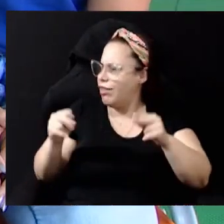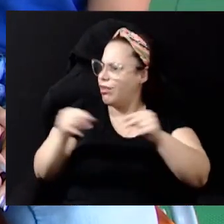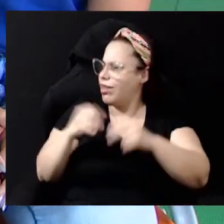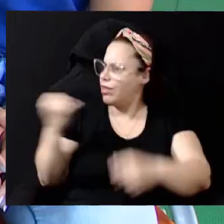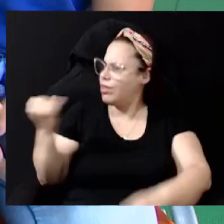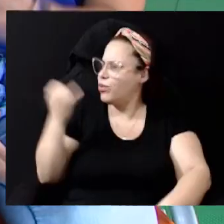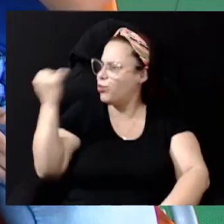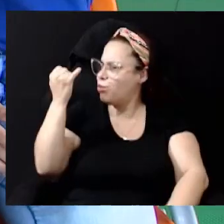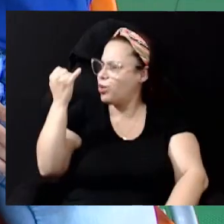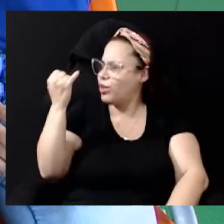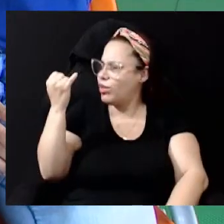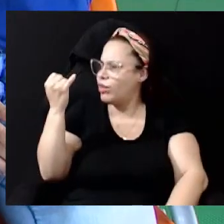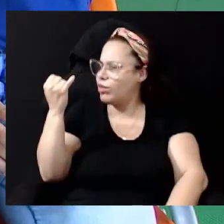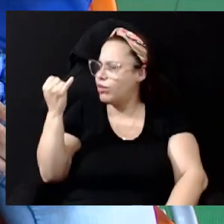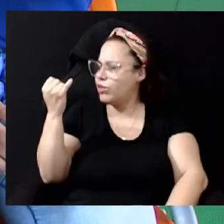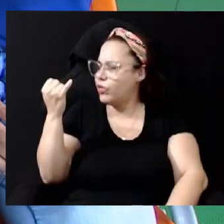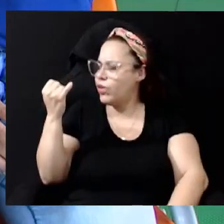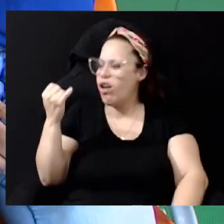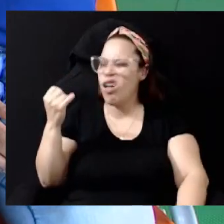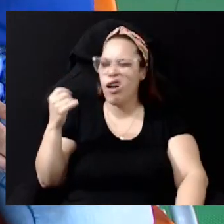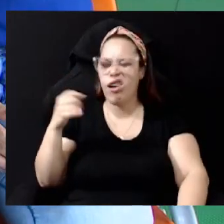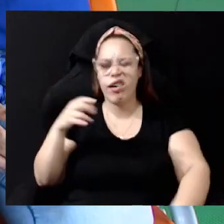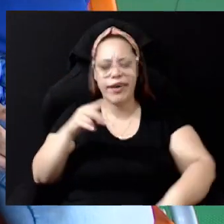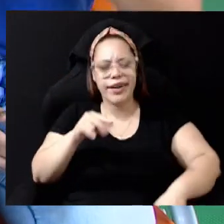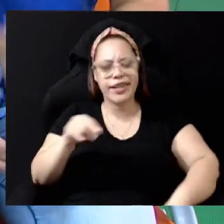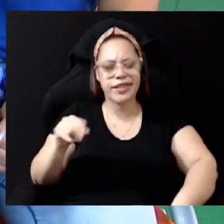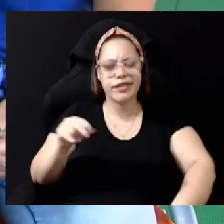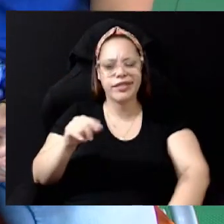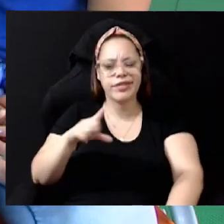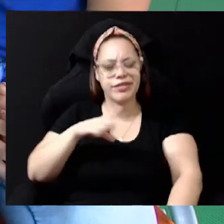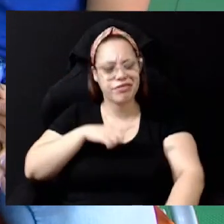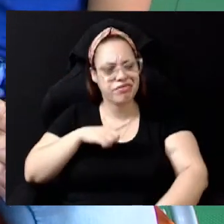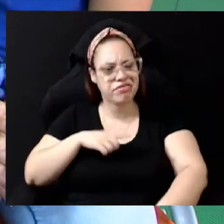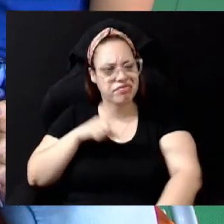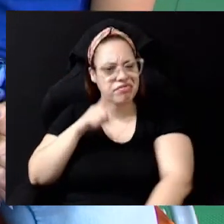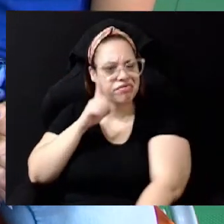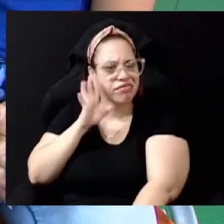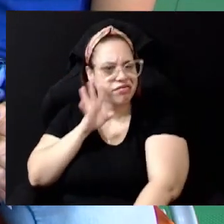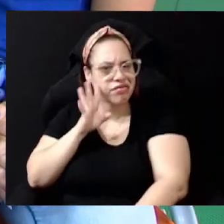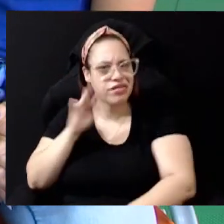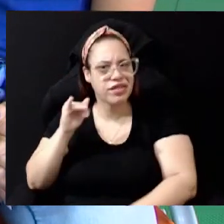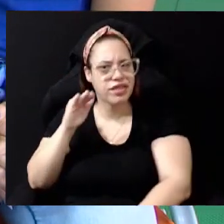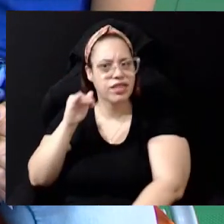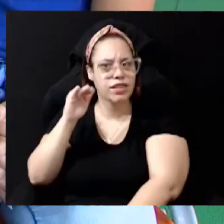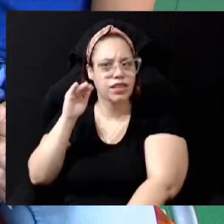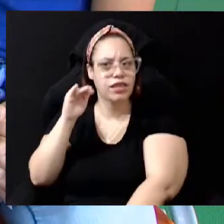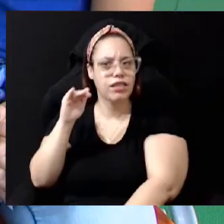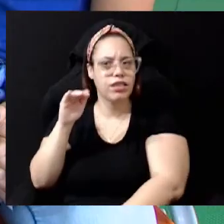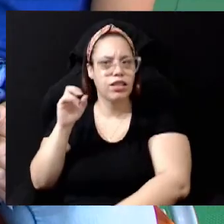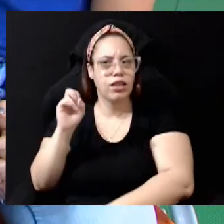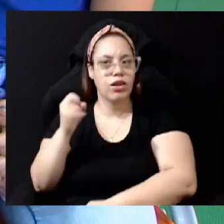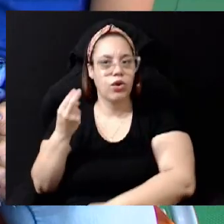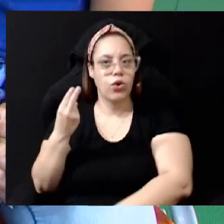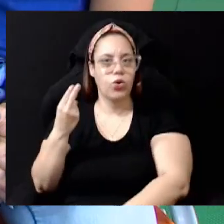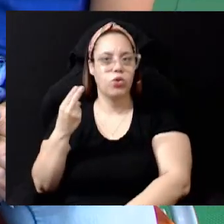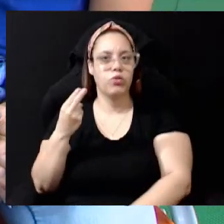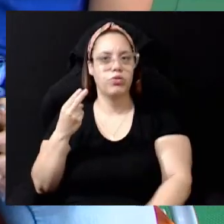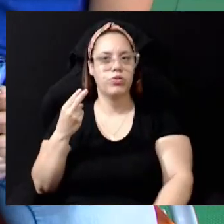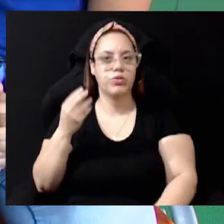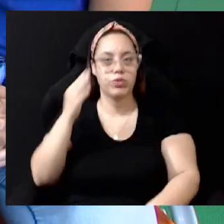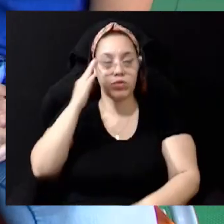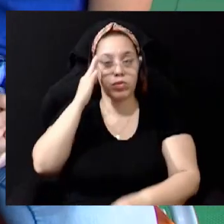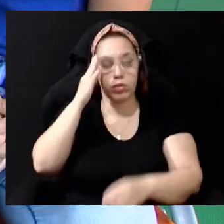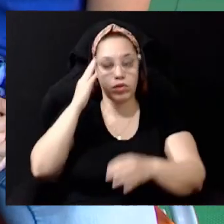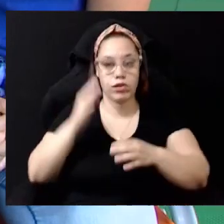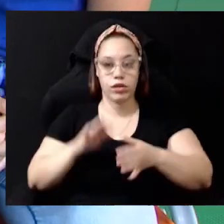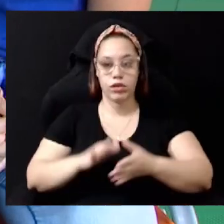areia, isso é até importante a gente abordar aqui. A areia também é bacana aí para o desenvolvimento da criança, ou Com não? certeza. A areia